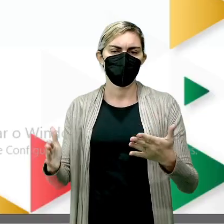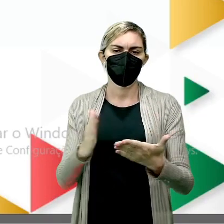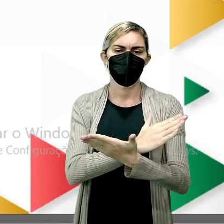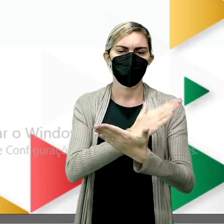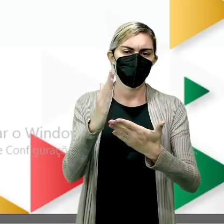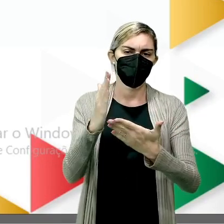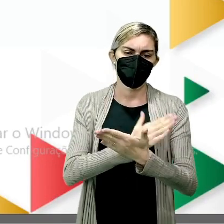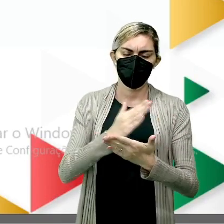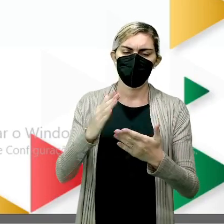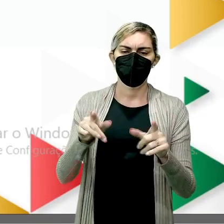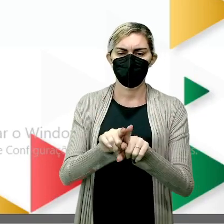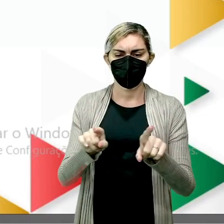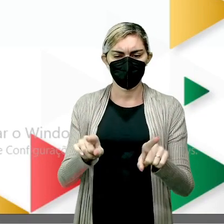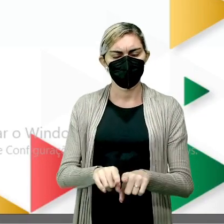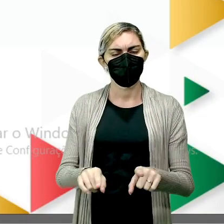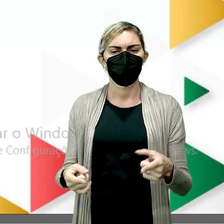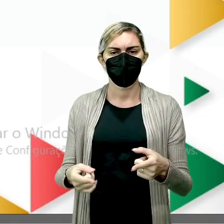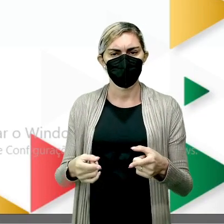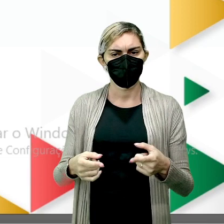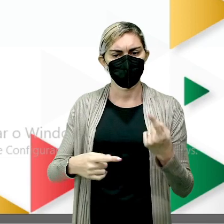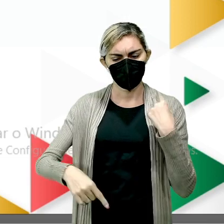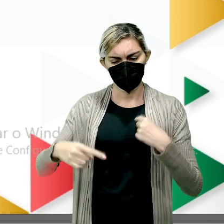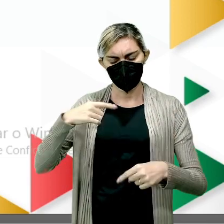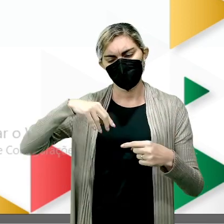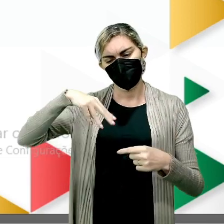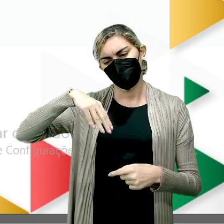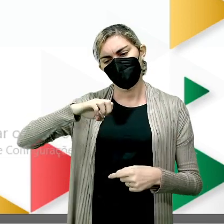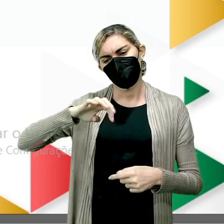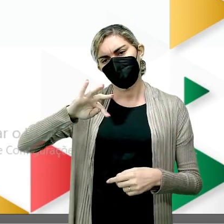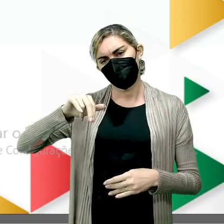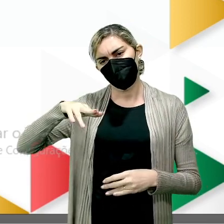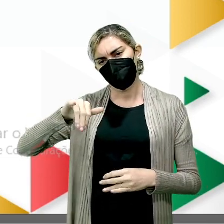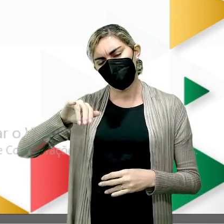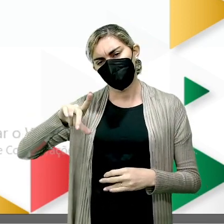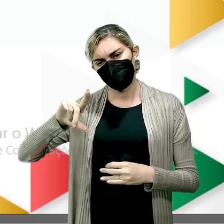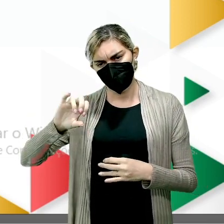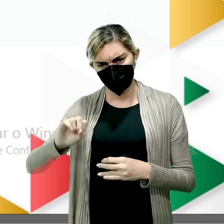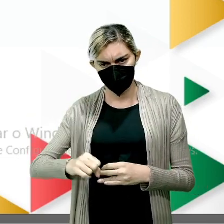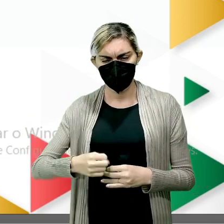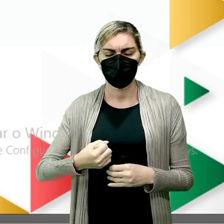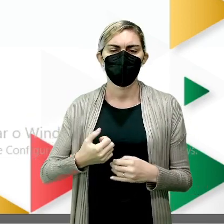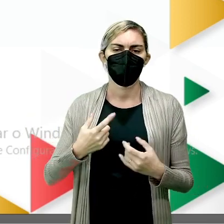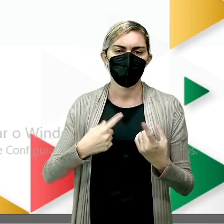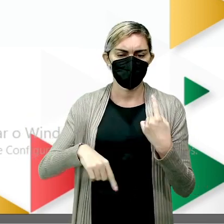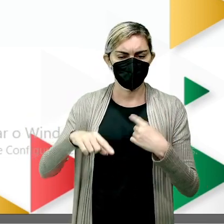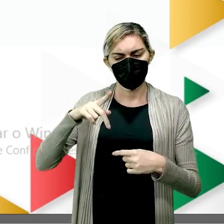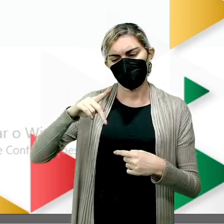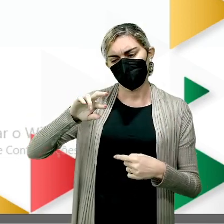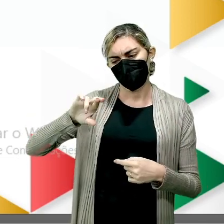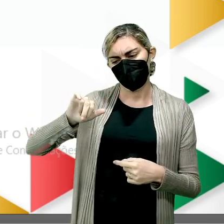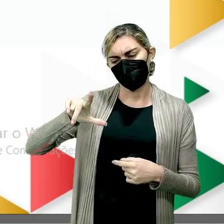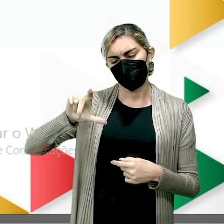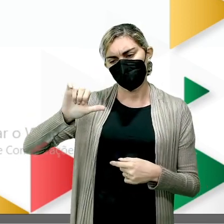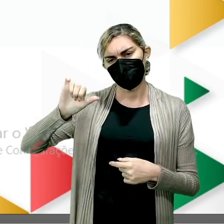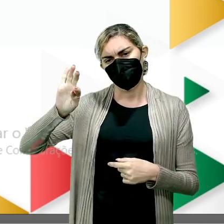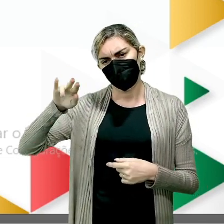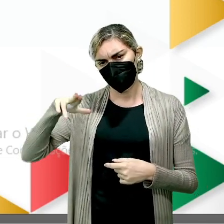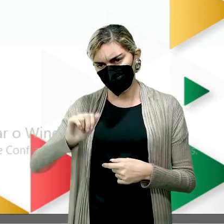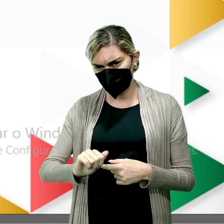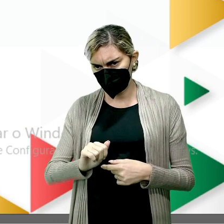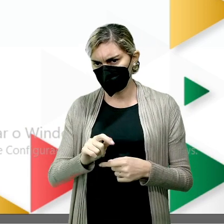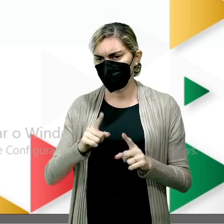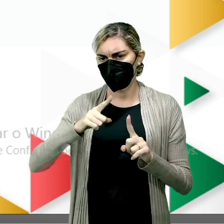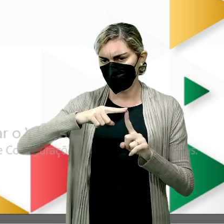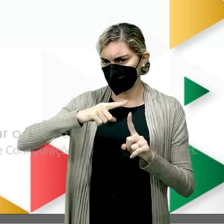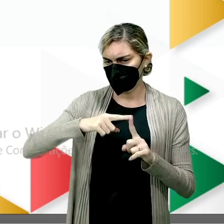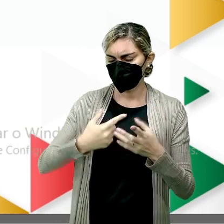funções também metabólicas. Já a prolactina, esse tipo de hormônio, vai estar